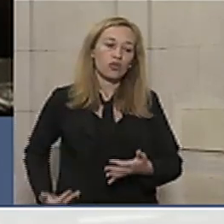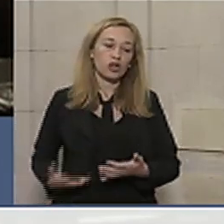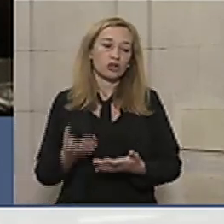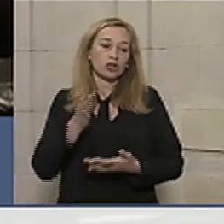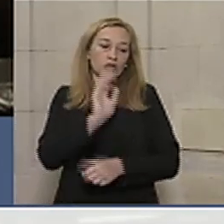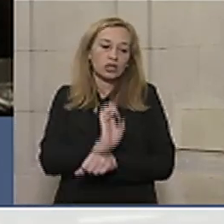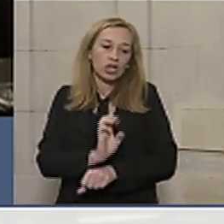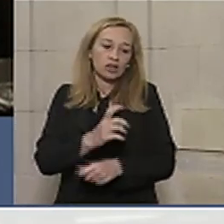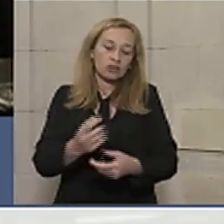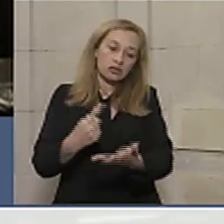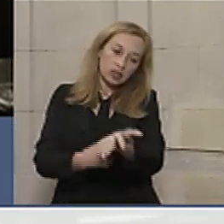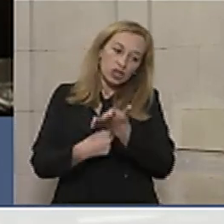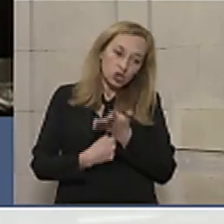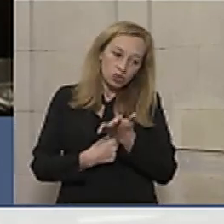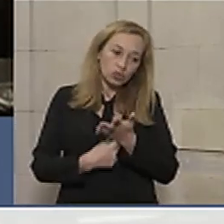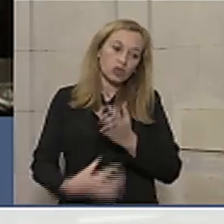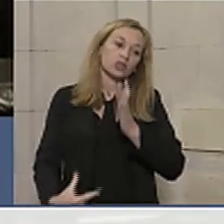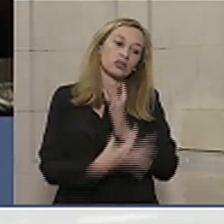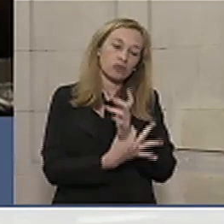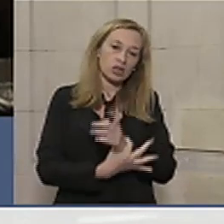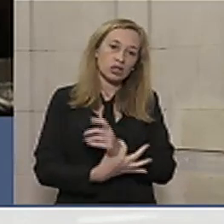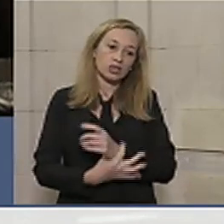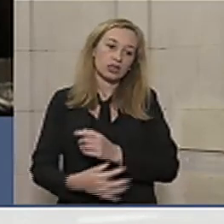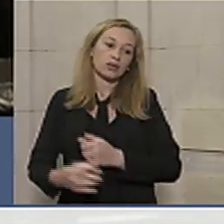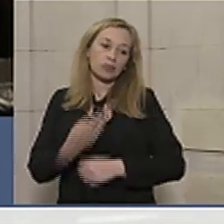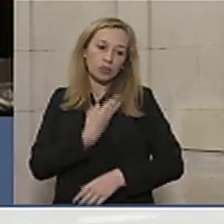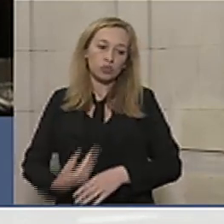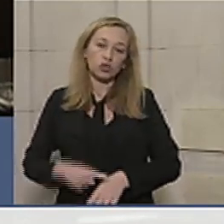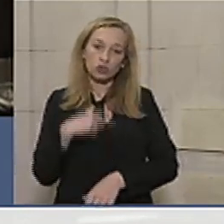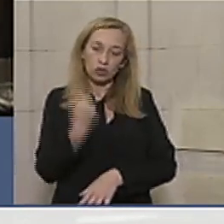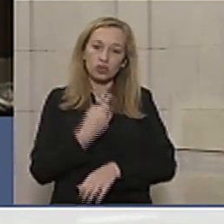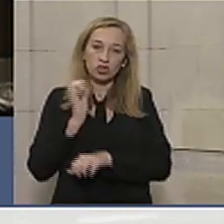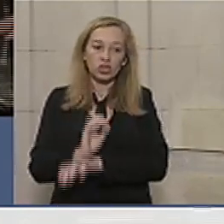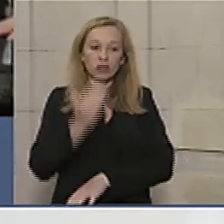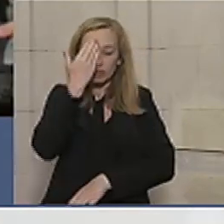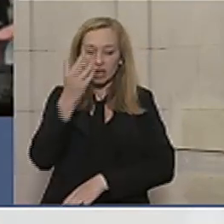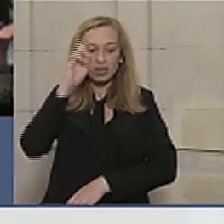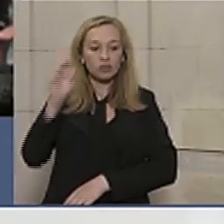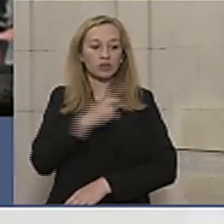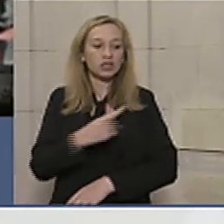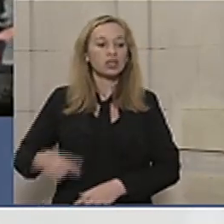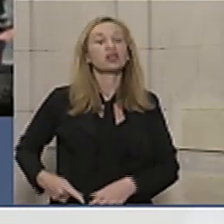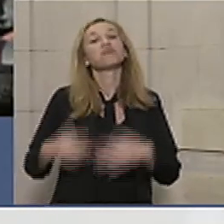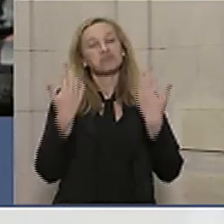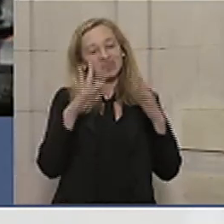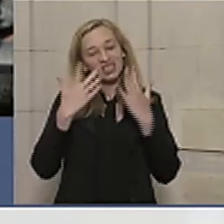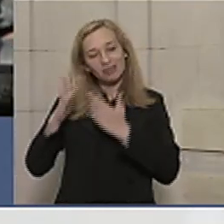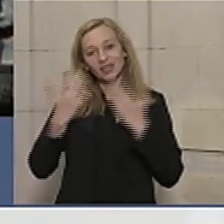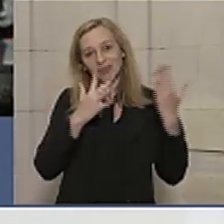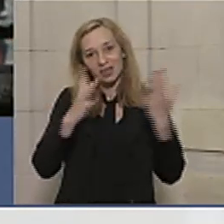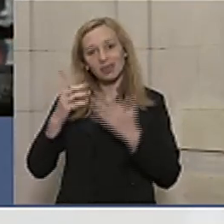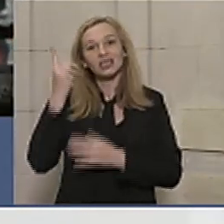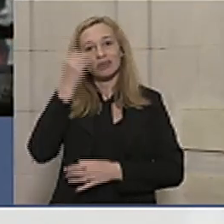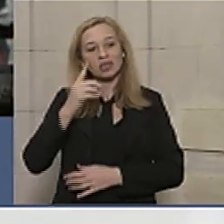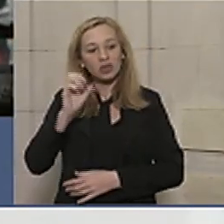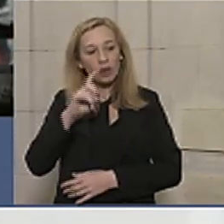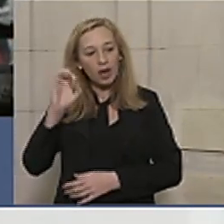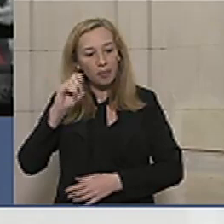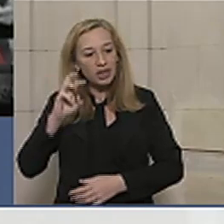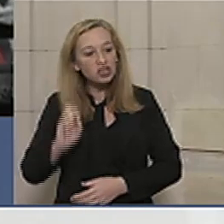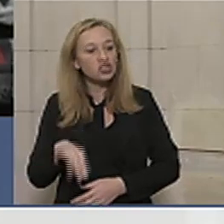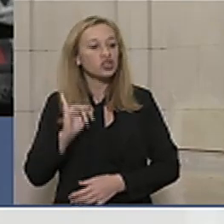todo cidadão, que é a questão da segurança pública do nosso Estado. Obrigado, presidente. Parabéns, deputado Elbert, por